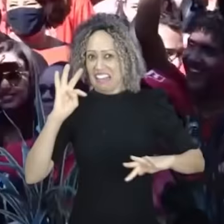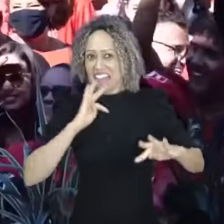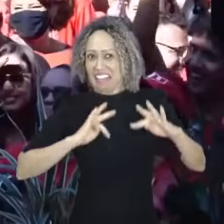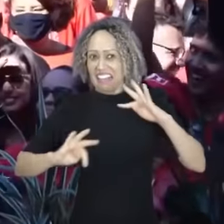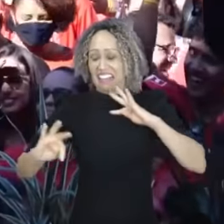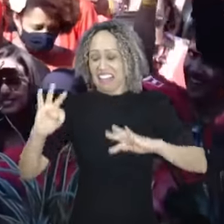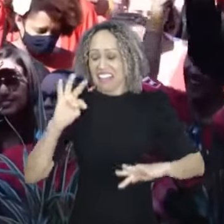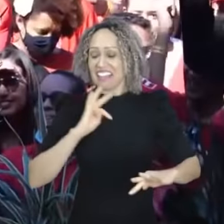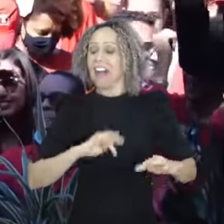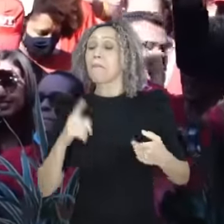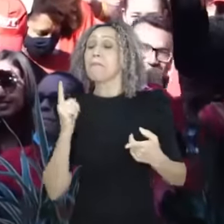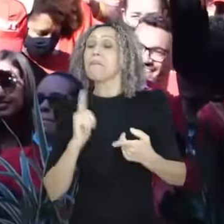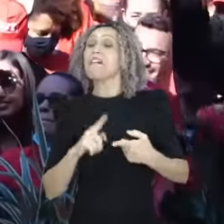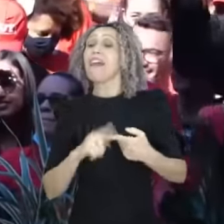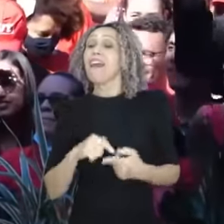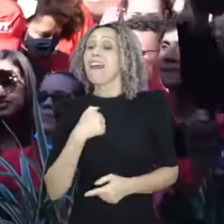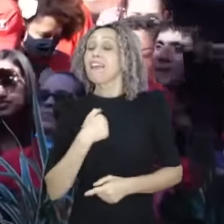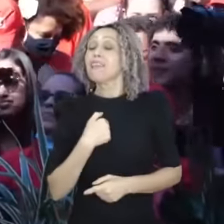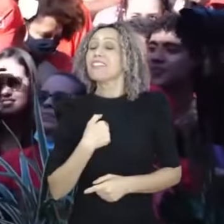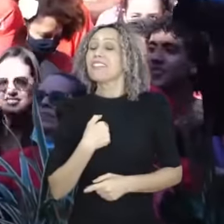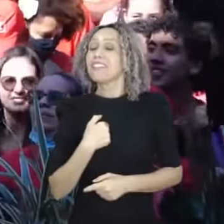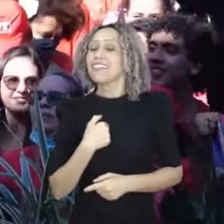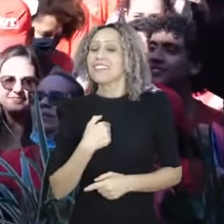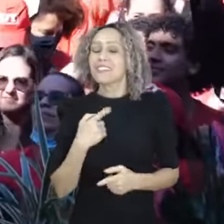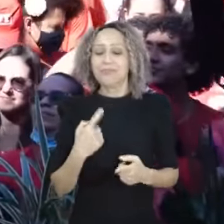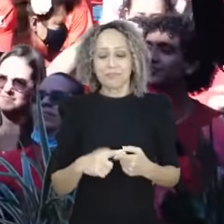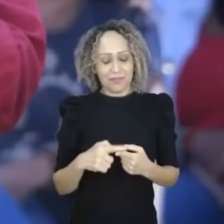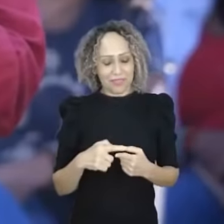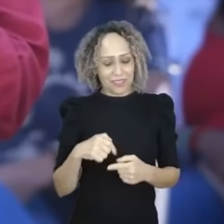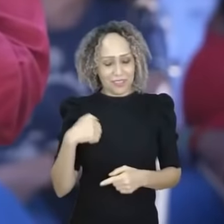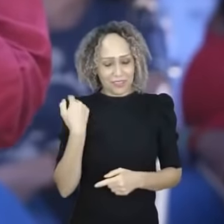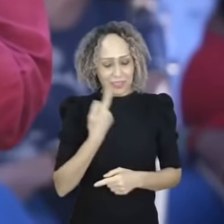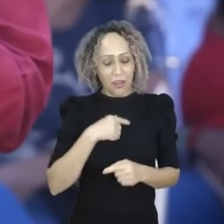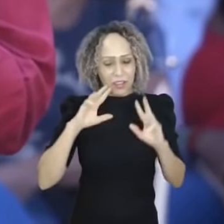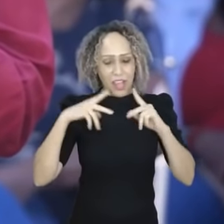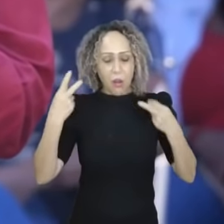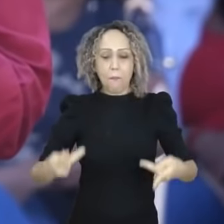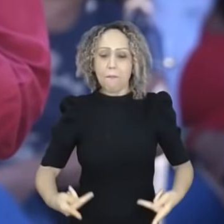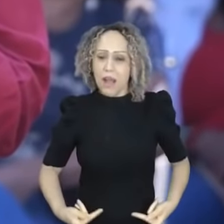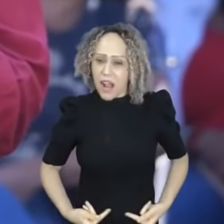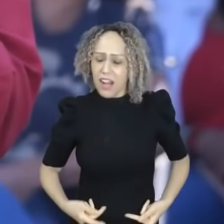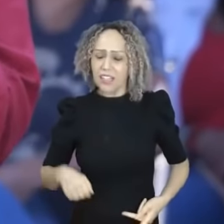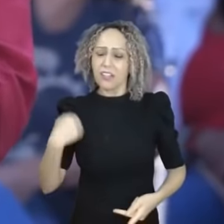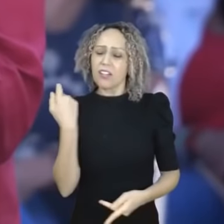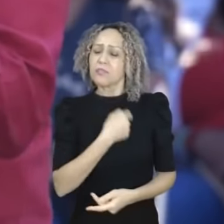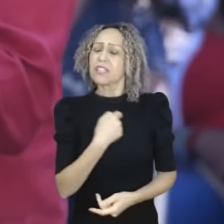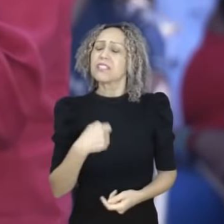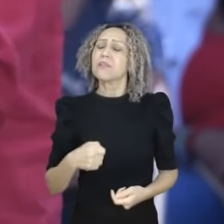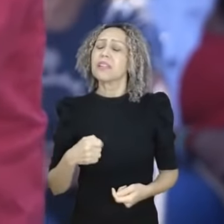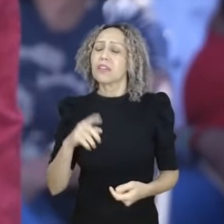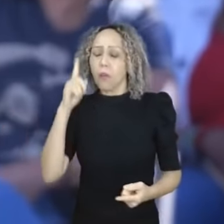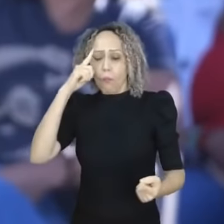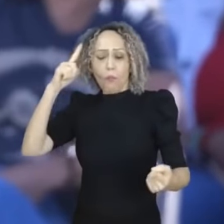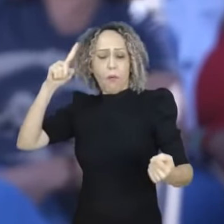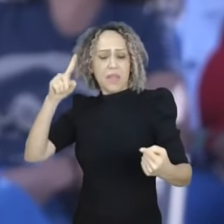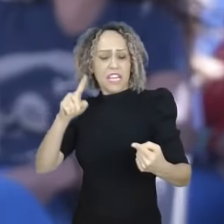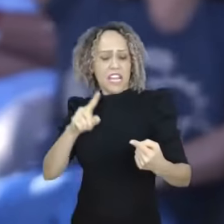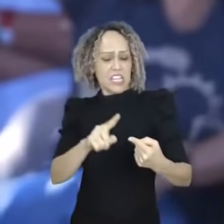Porque, veja, a gente, ser humano, a gente tem que ter uma causa. A gente tem que ter uma